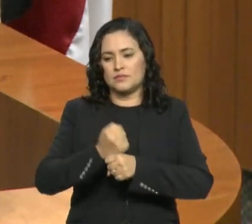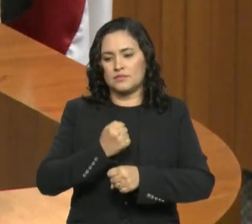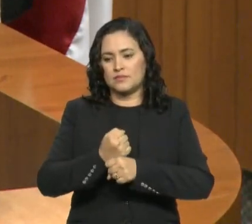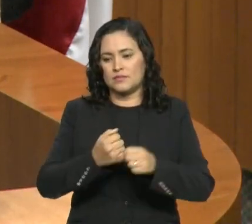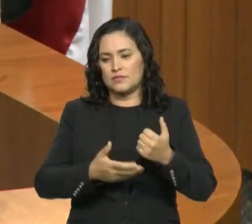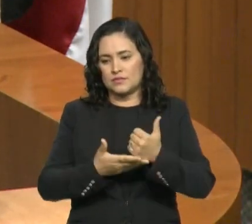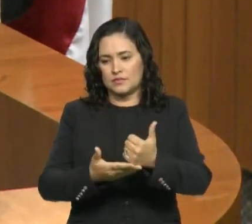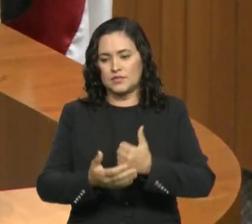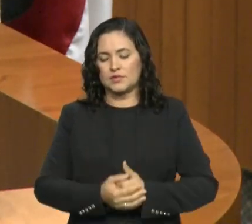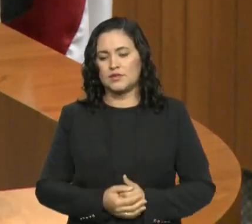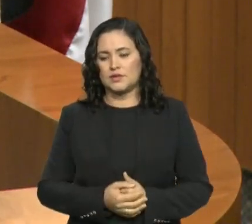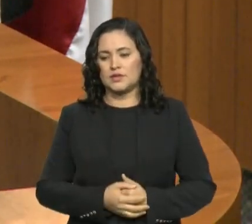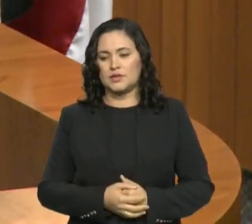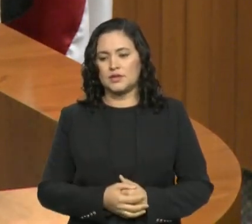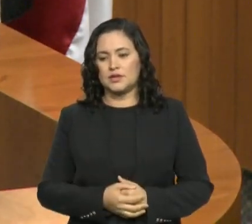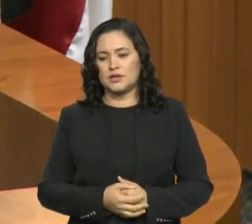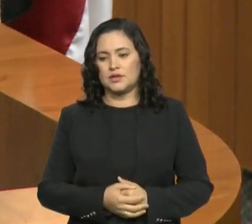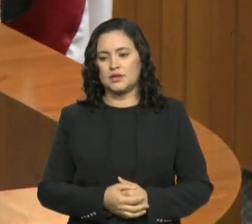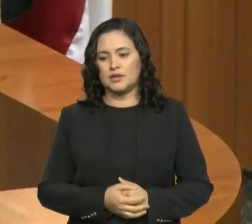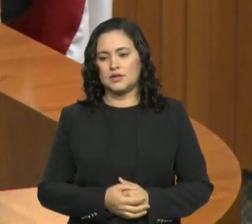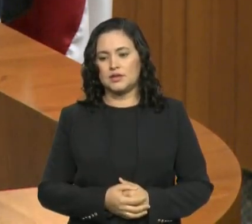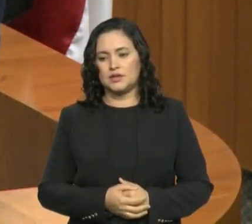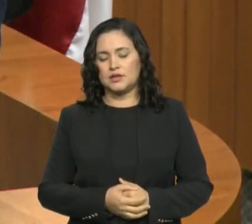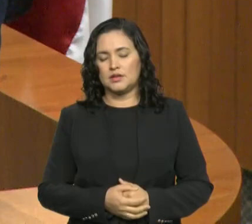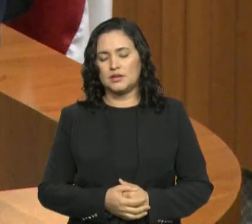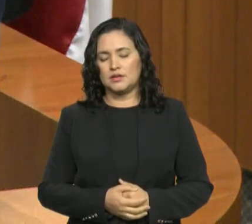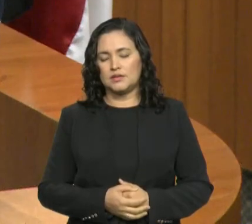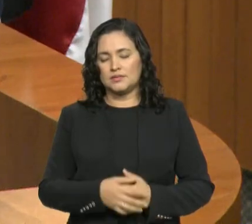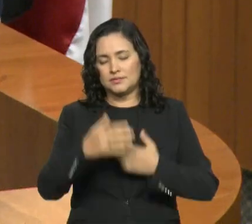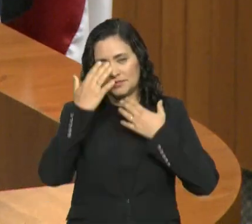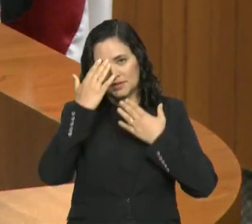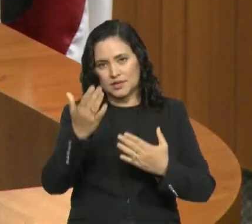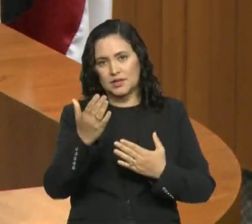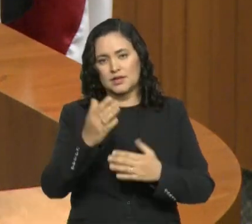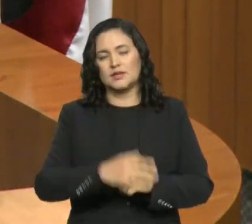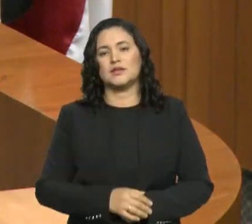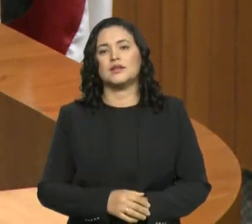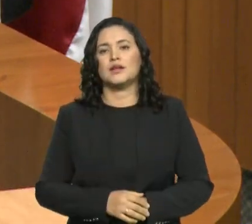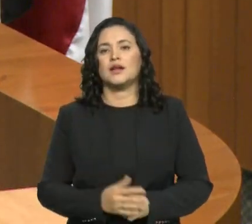Eric. Eu agradeço. Já vou concluir, senhora presidente. Peço uma vez